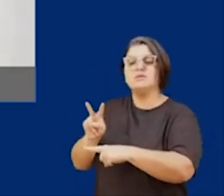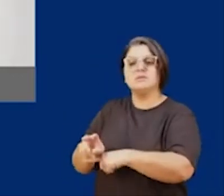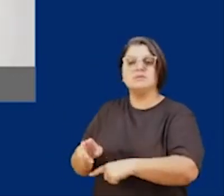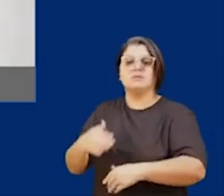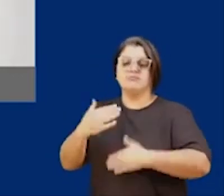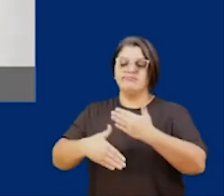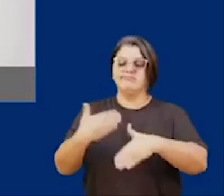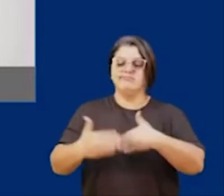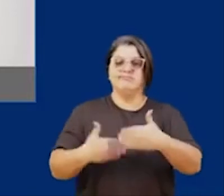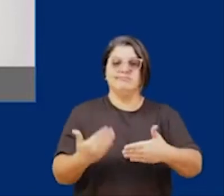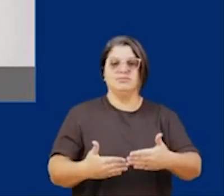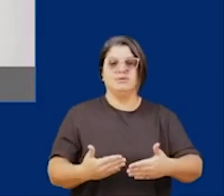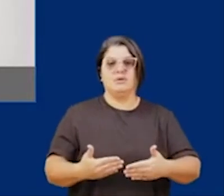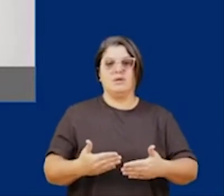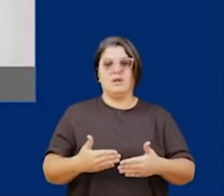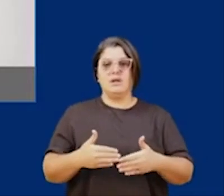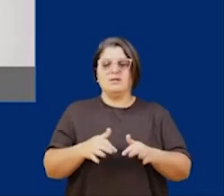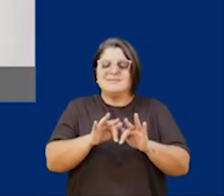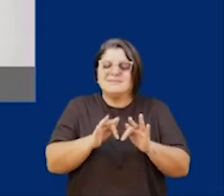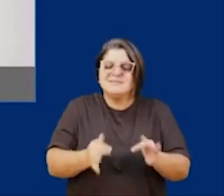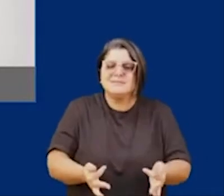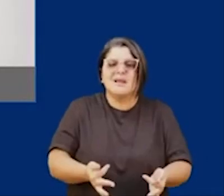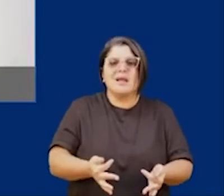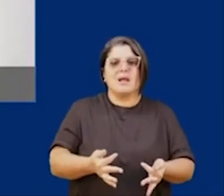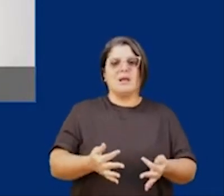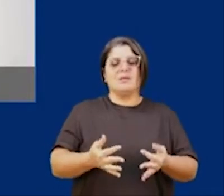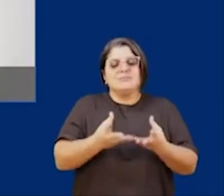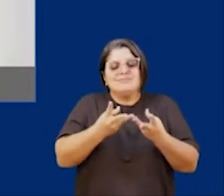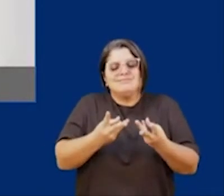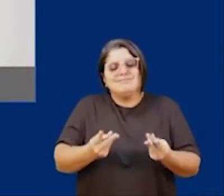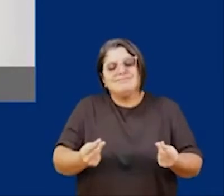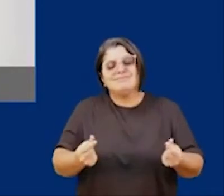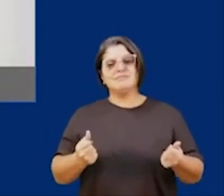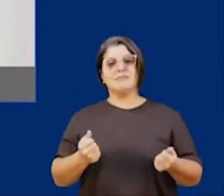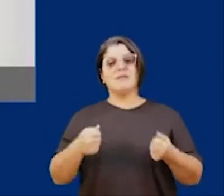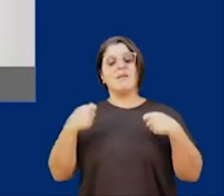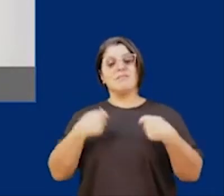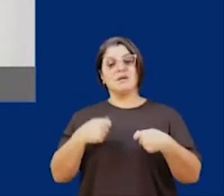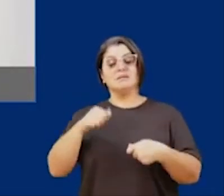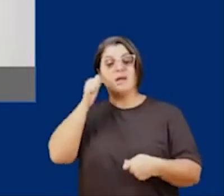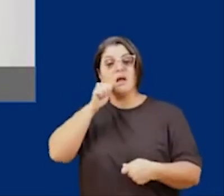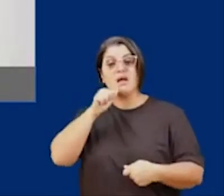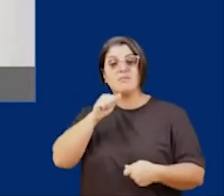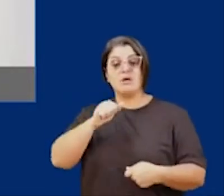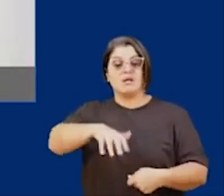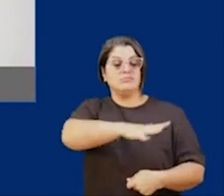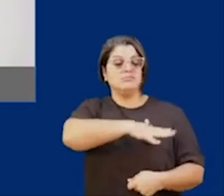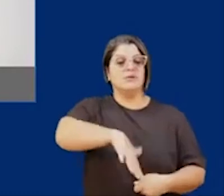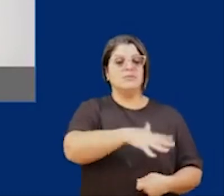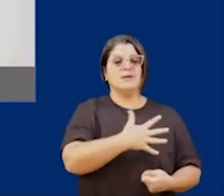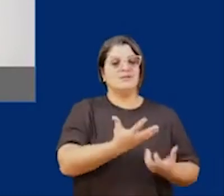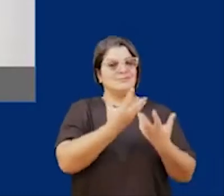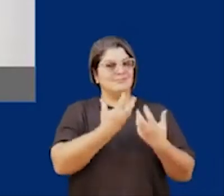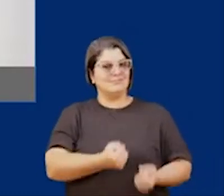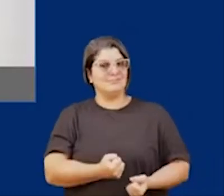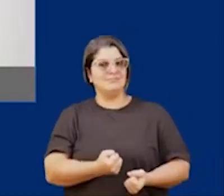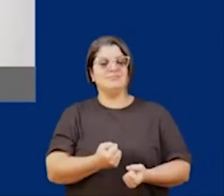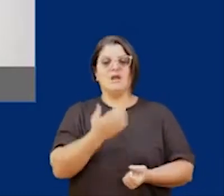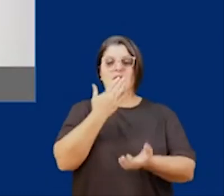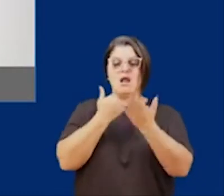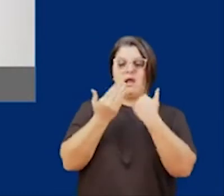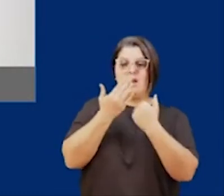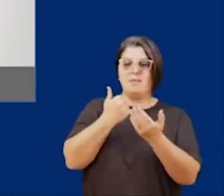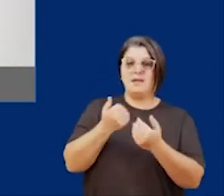né, e tão frágil, onde essa mulher só precisa estar ali no ambiente acolhedor, sendo alimentada e